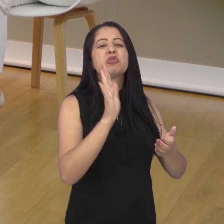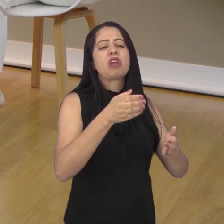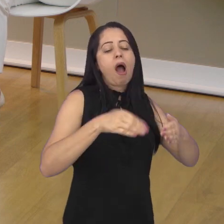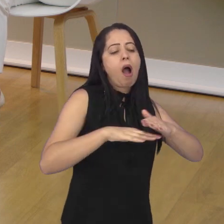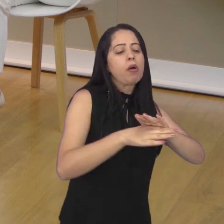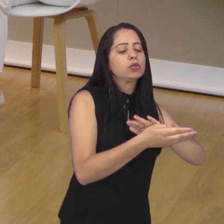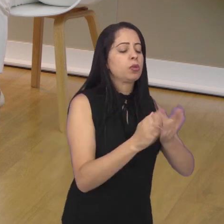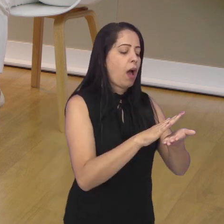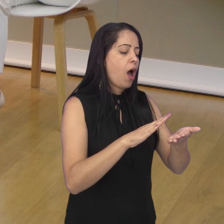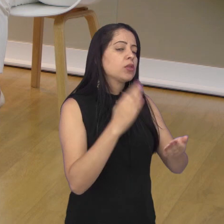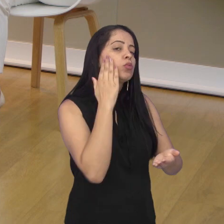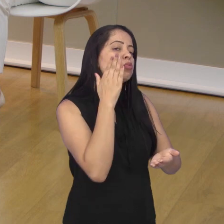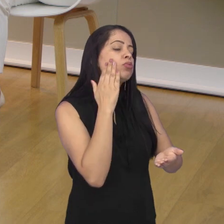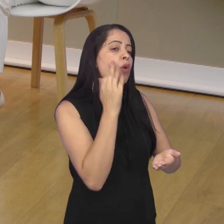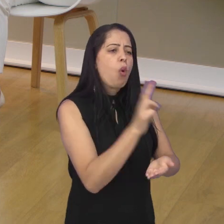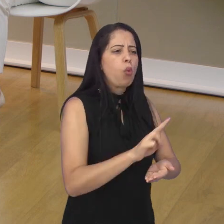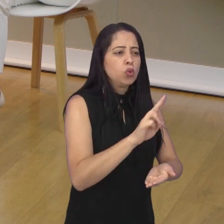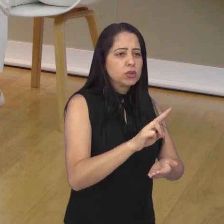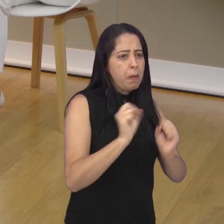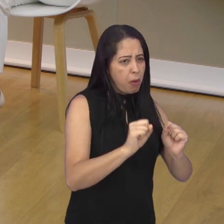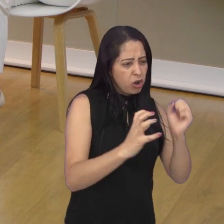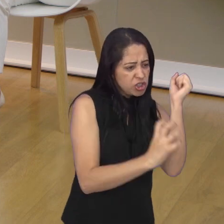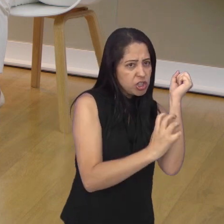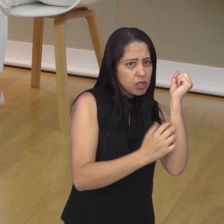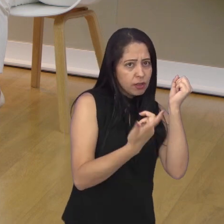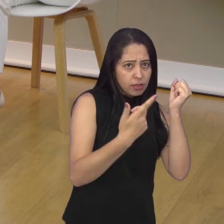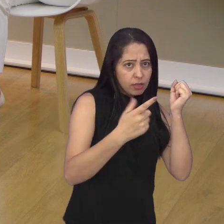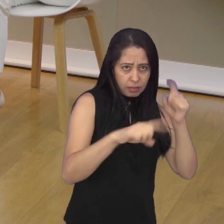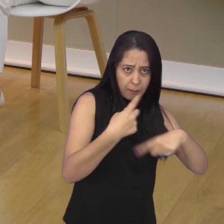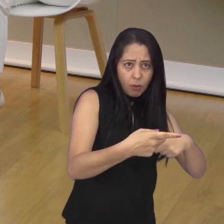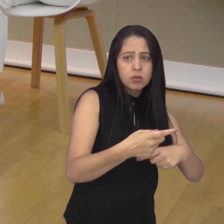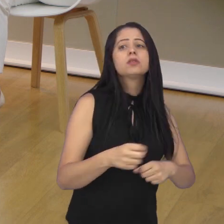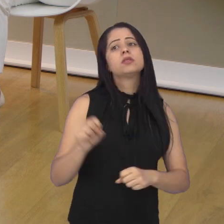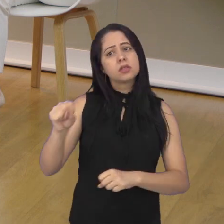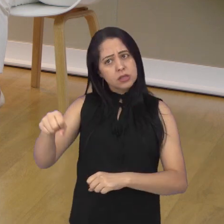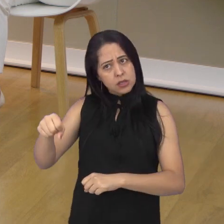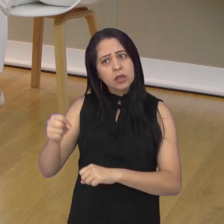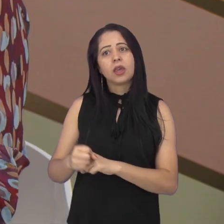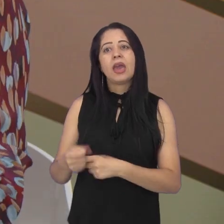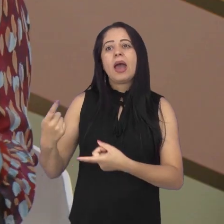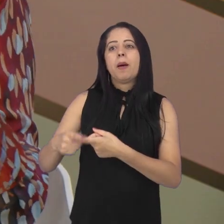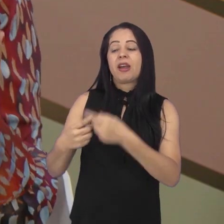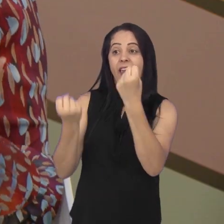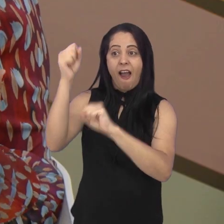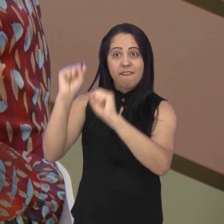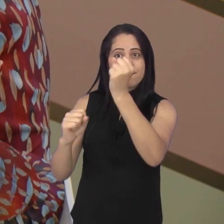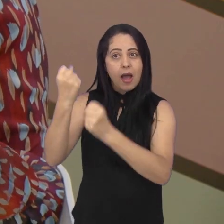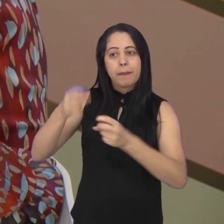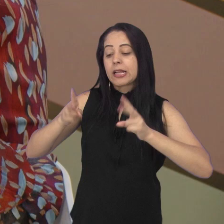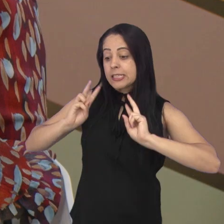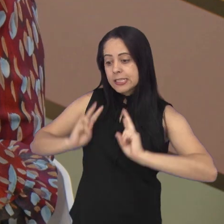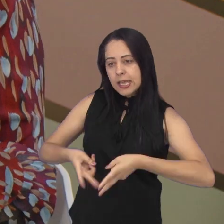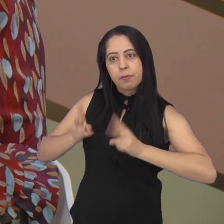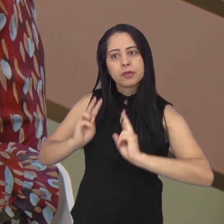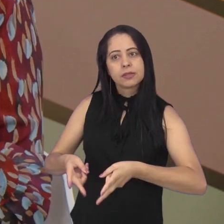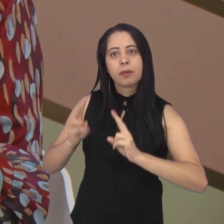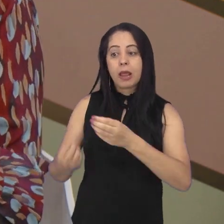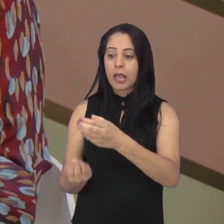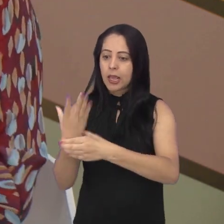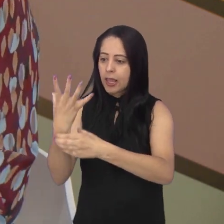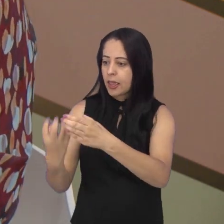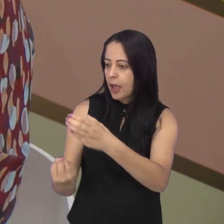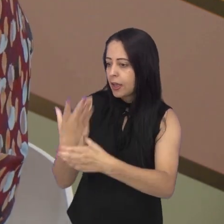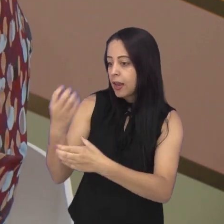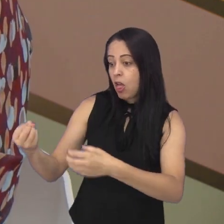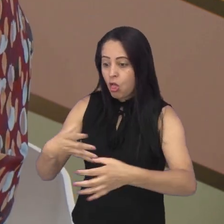Sim, a indústria dos cosméticos, no geral, ela cresce muito, né? Então, cada vez mais a gente tem produtos diferentes e nossa pele vai